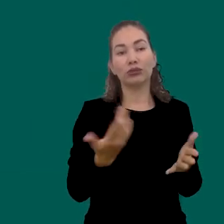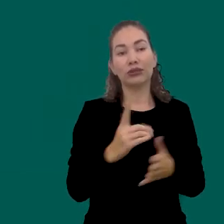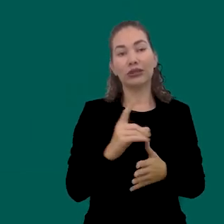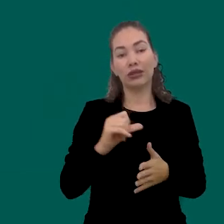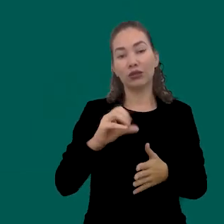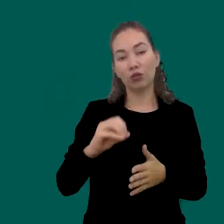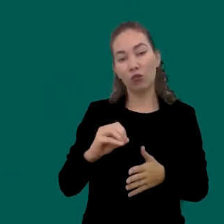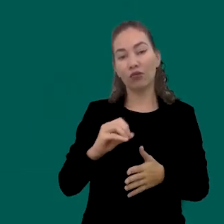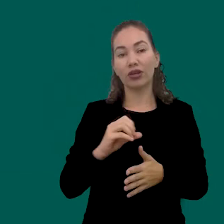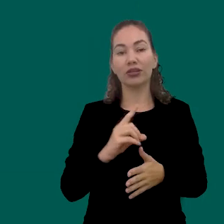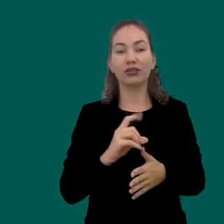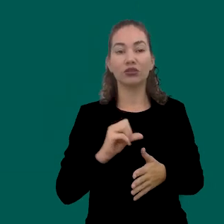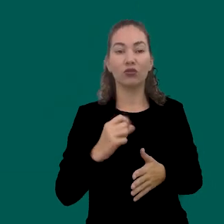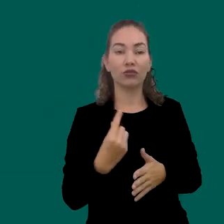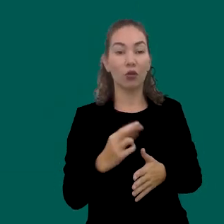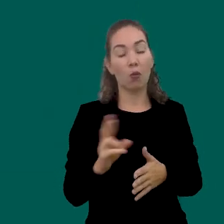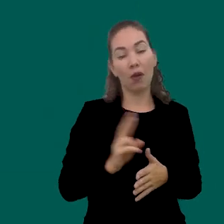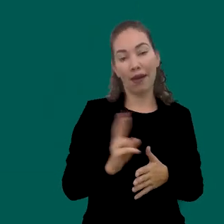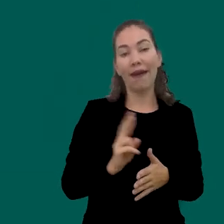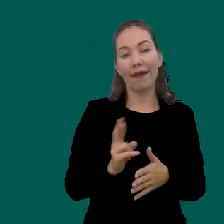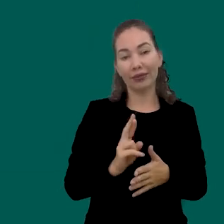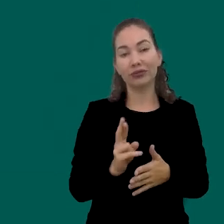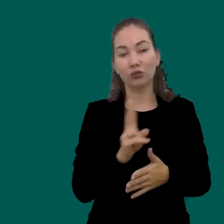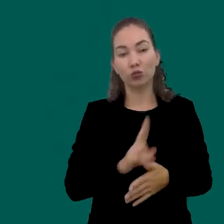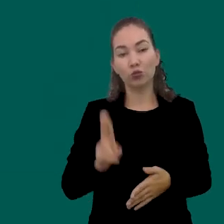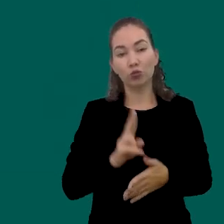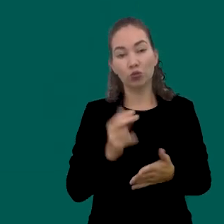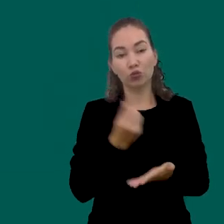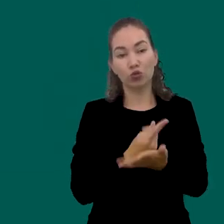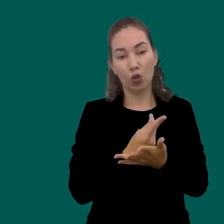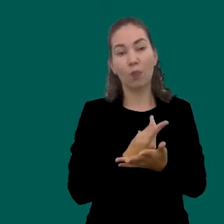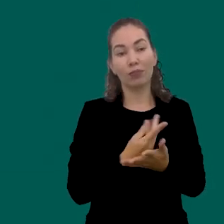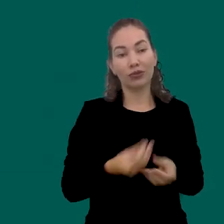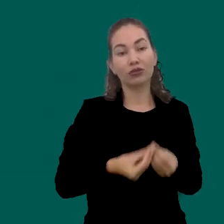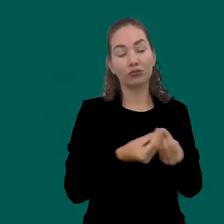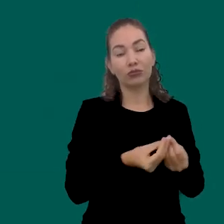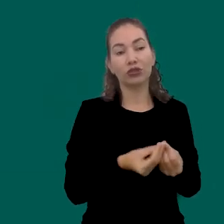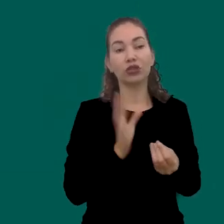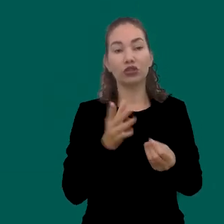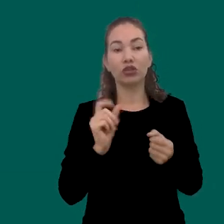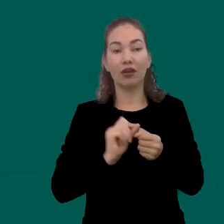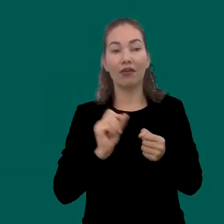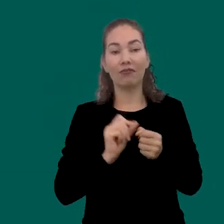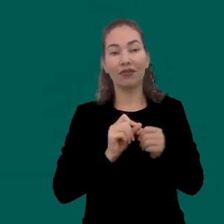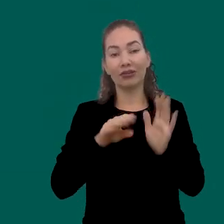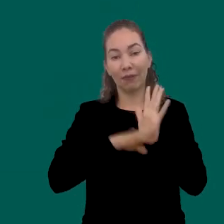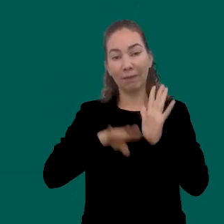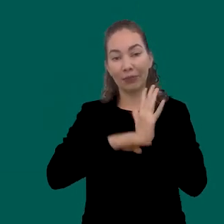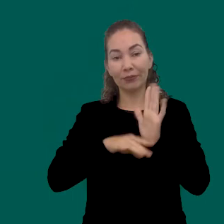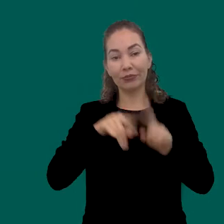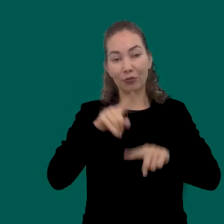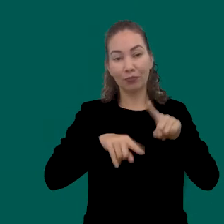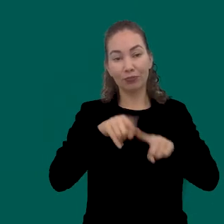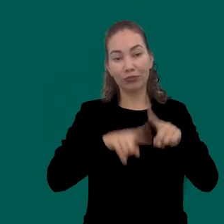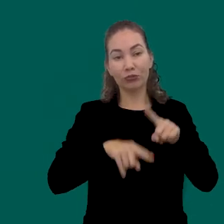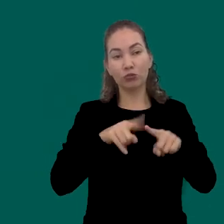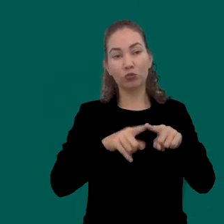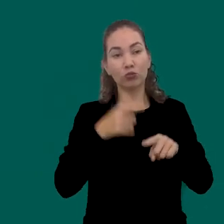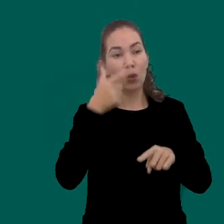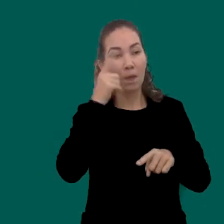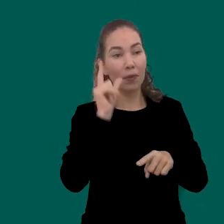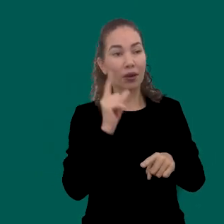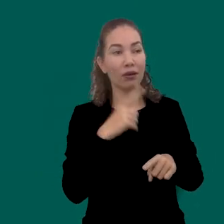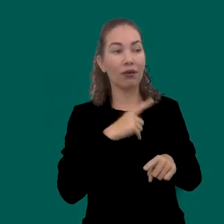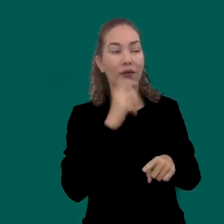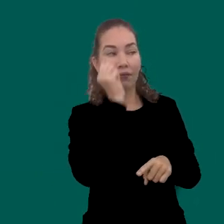190, R$191. Então a gente já coloca itens na promoção para dar o gatilho.